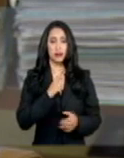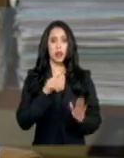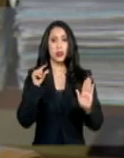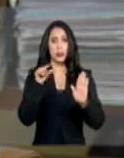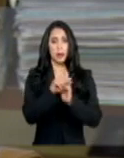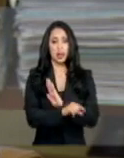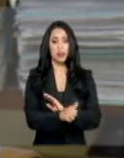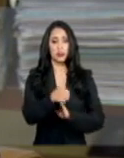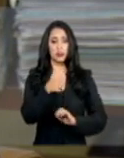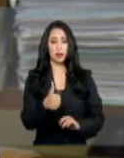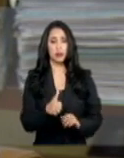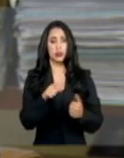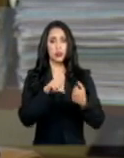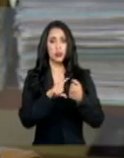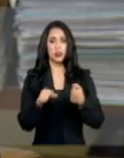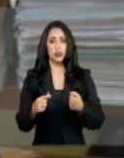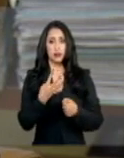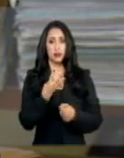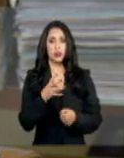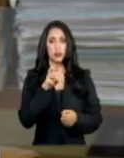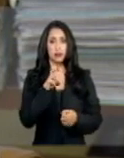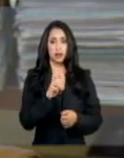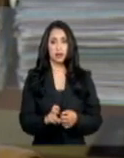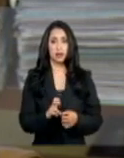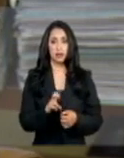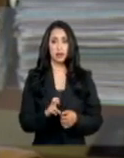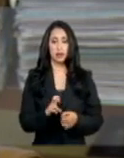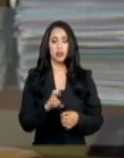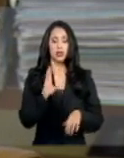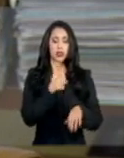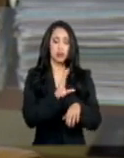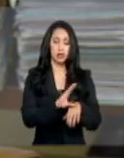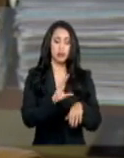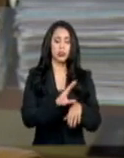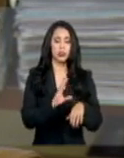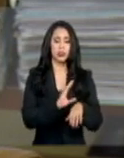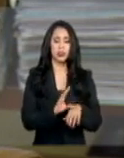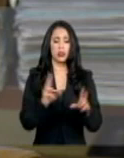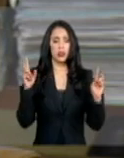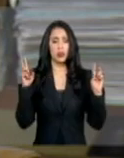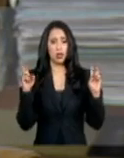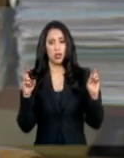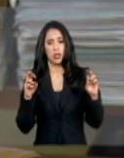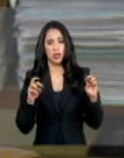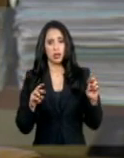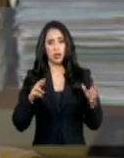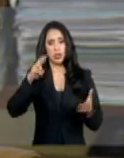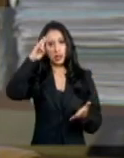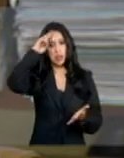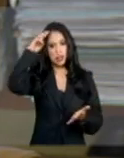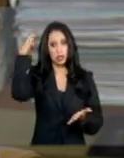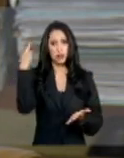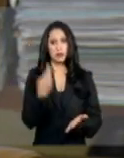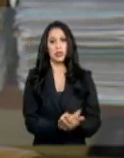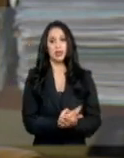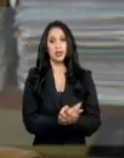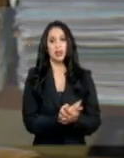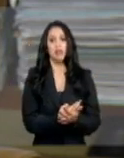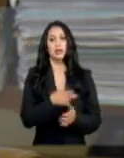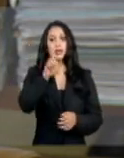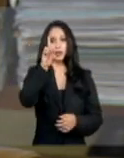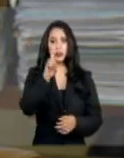145 da canção da república e se ele é somente ilícito a aspas respeitados os direitos individuais